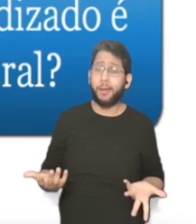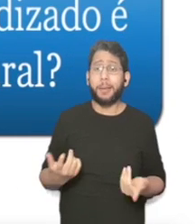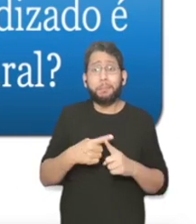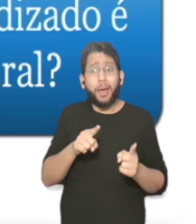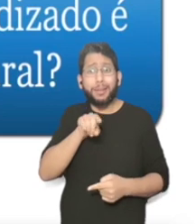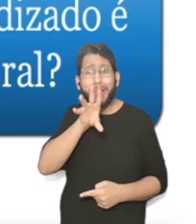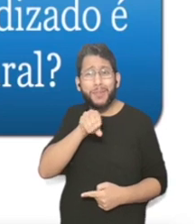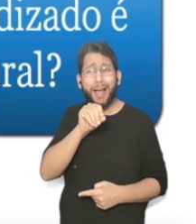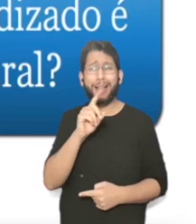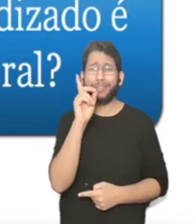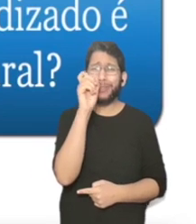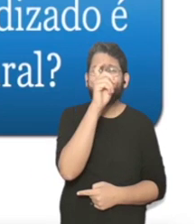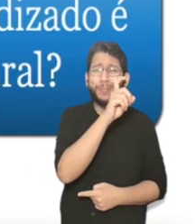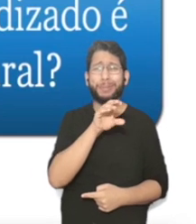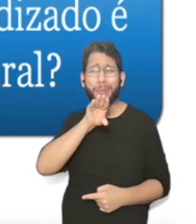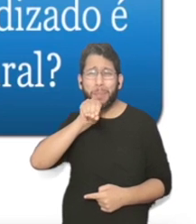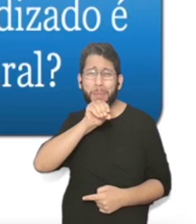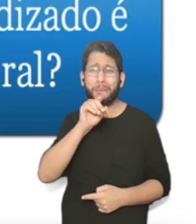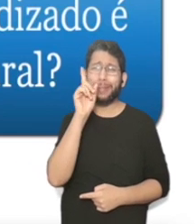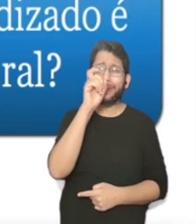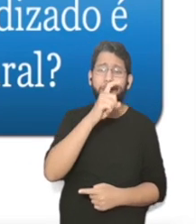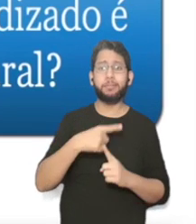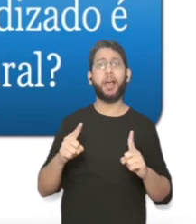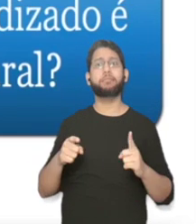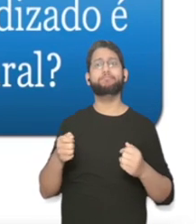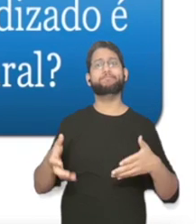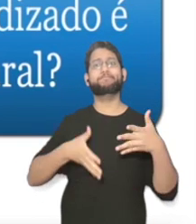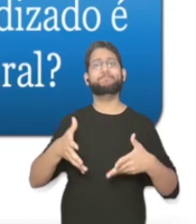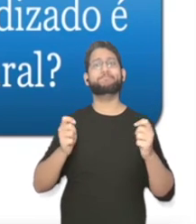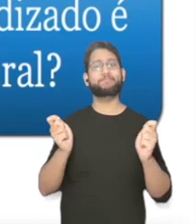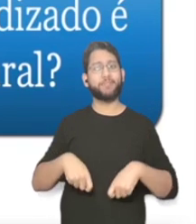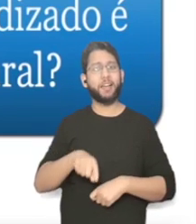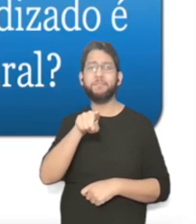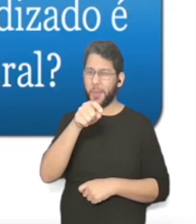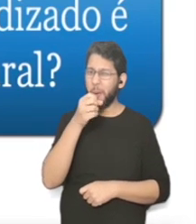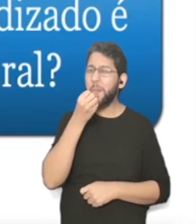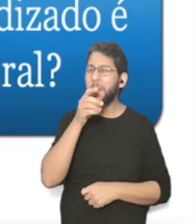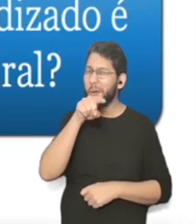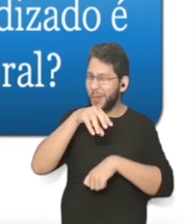então, aparenta ser algo mais pesado, algo mais difícil, enfim.